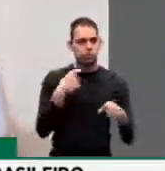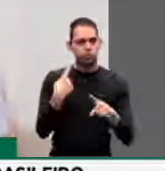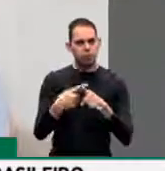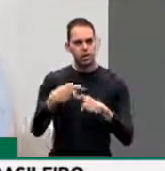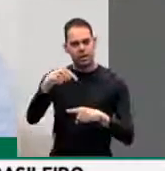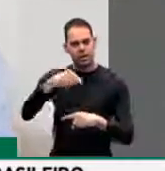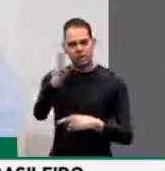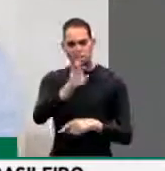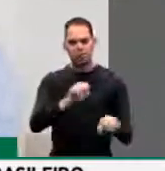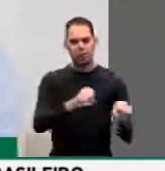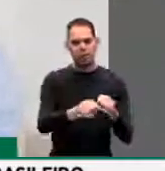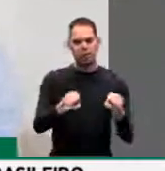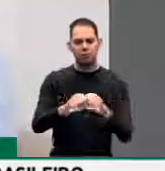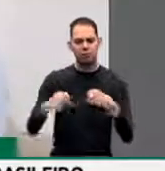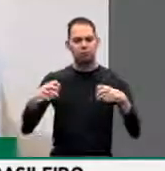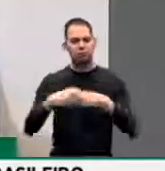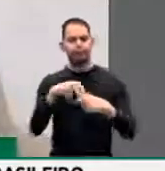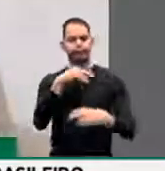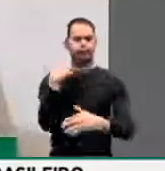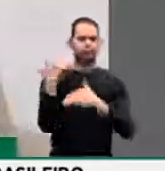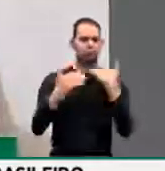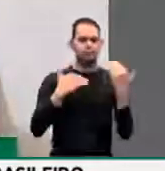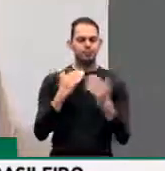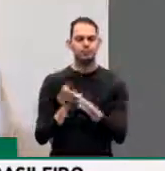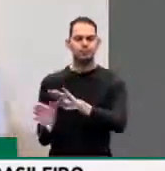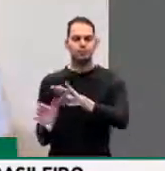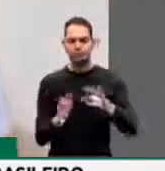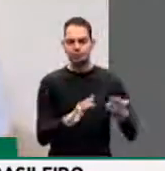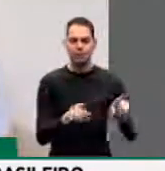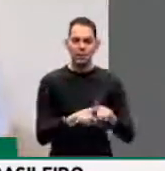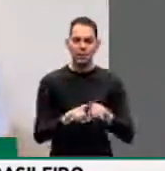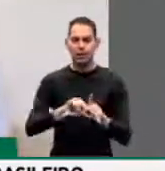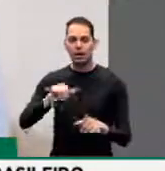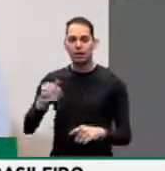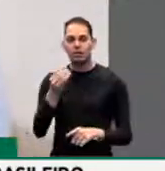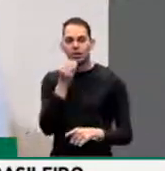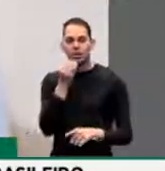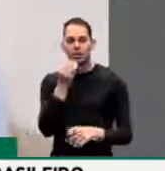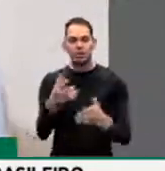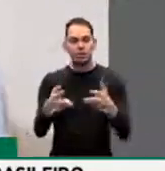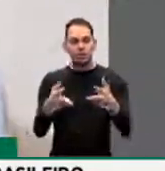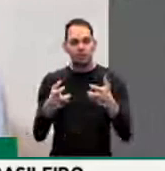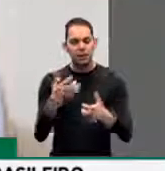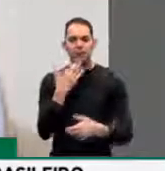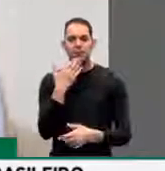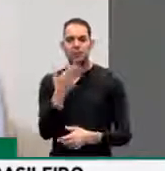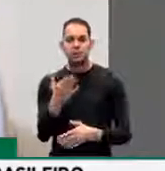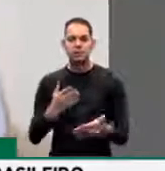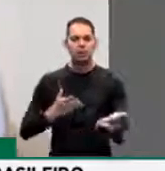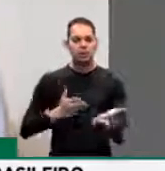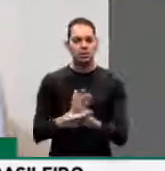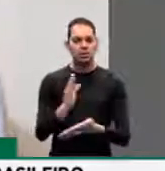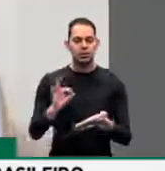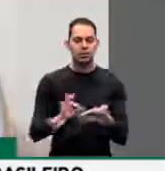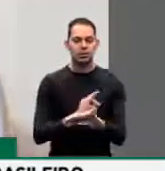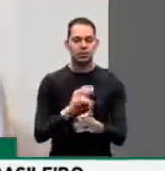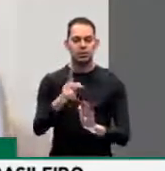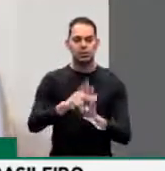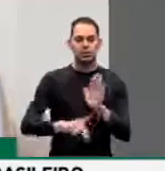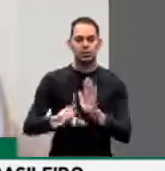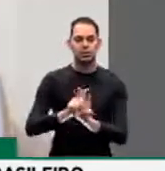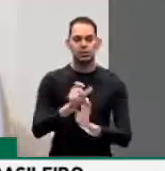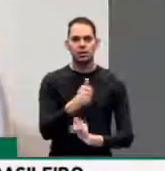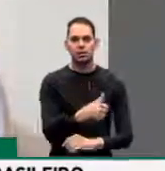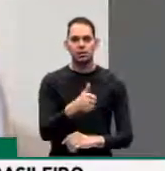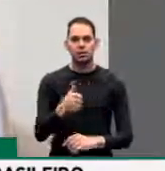Em segundo lugar, senhora presidente, eu queria aproveitar esse tempo para cobrar sanção presidencial no PL 1142.